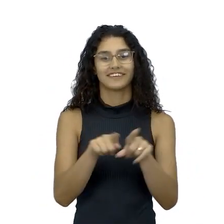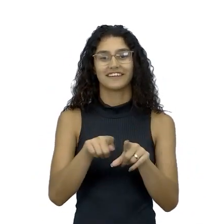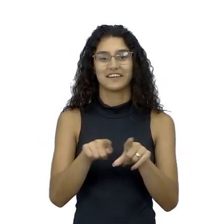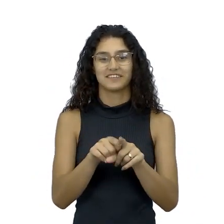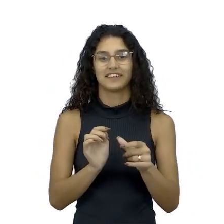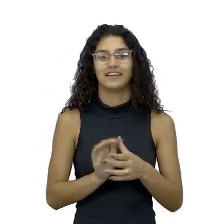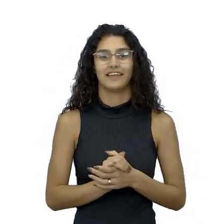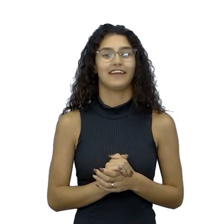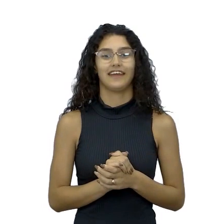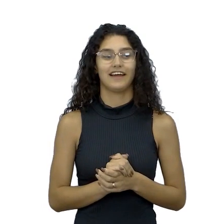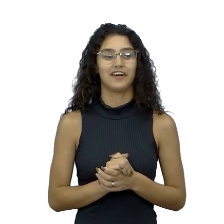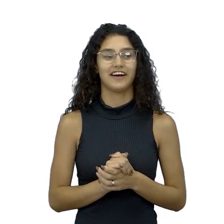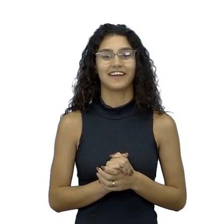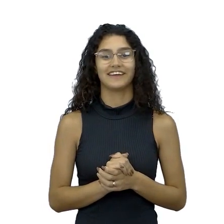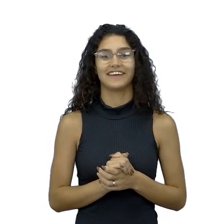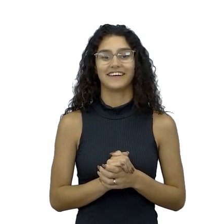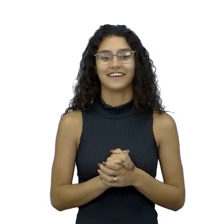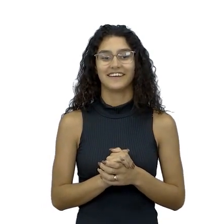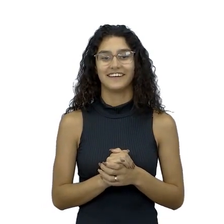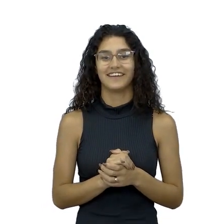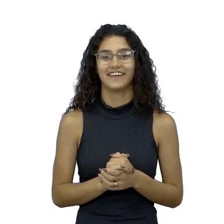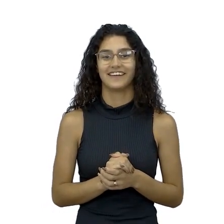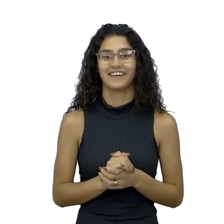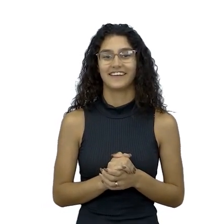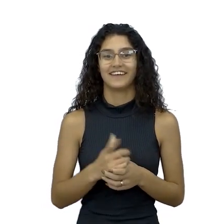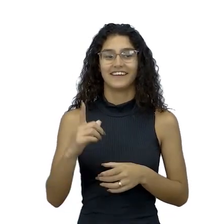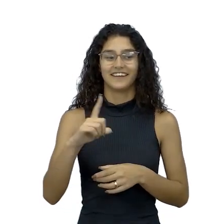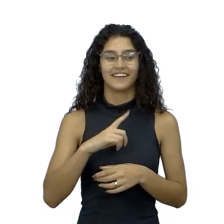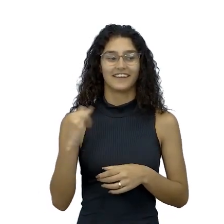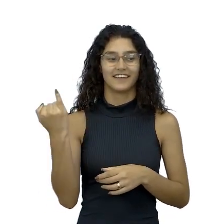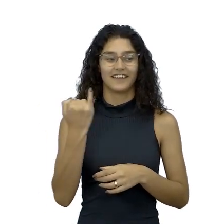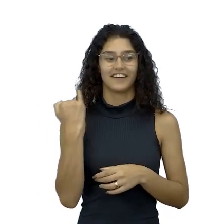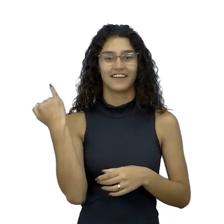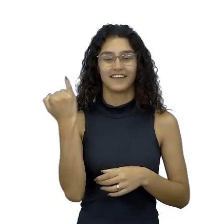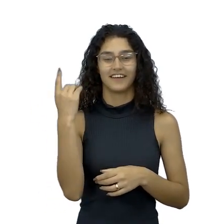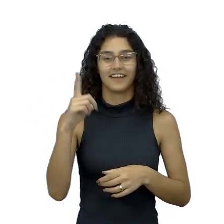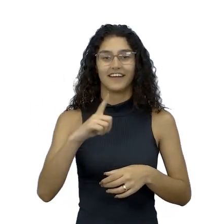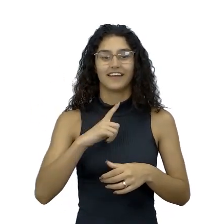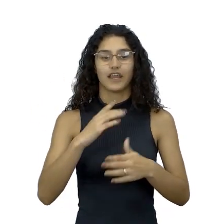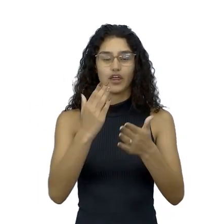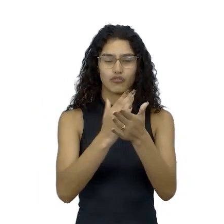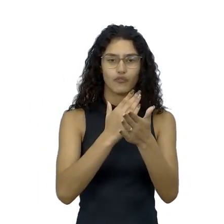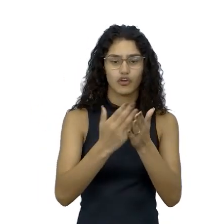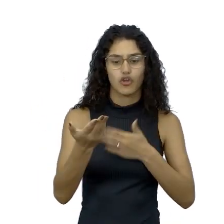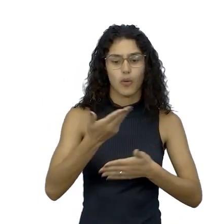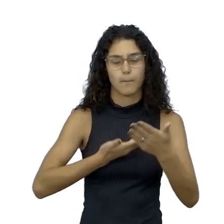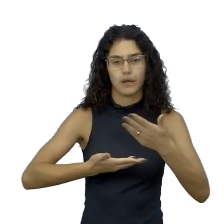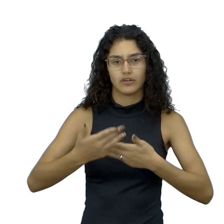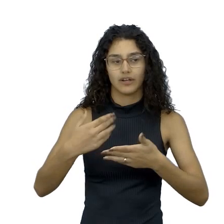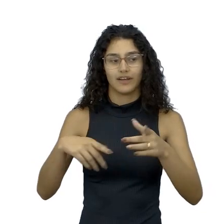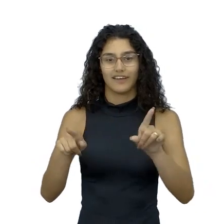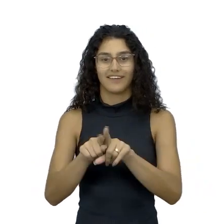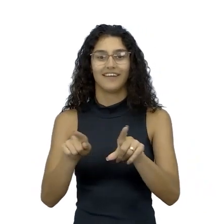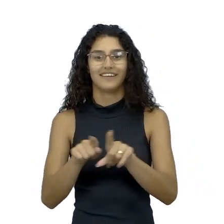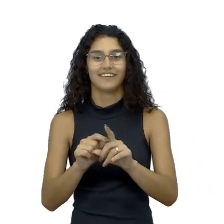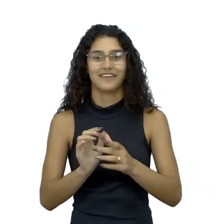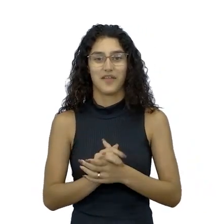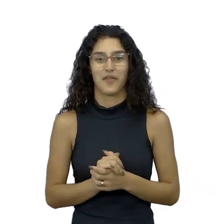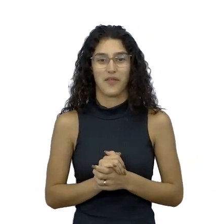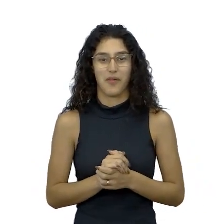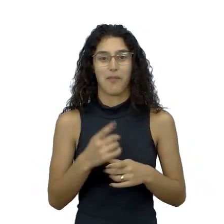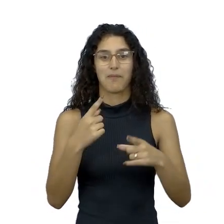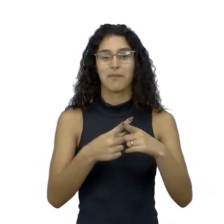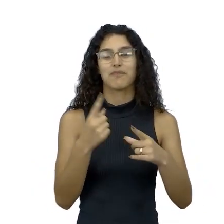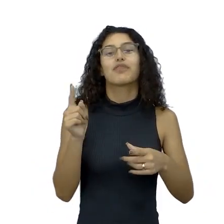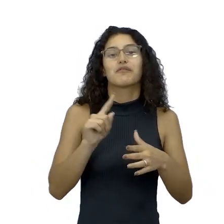nosso referencial do Brunner, né, sobre as narrativas, sobre a importância da gente dividir e compartilhar essas nossas experiências, por que